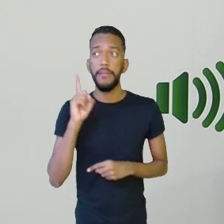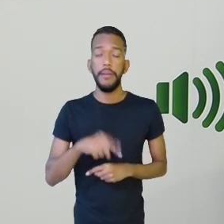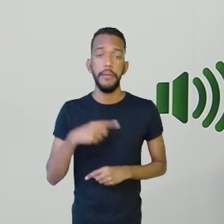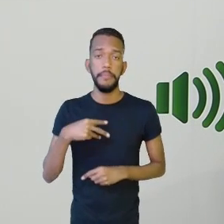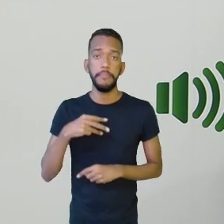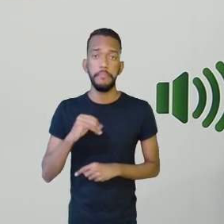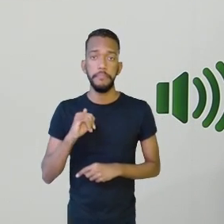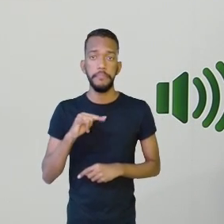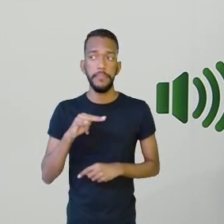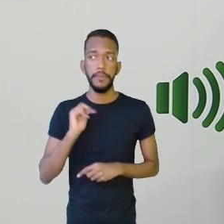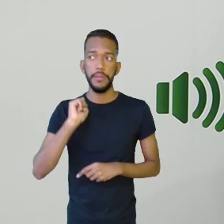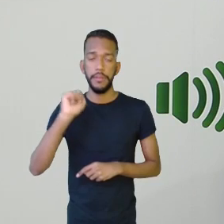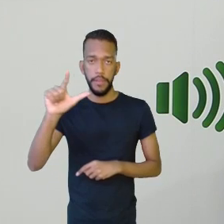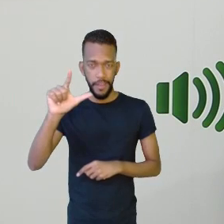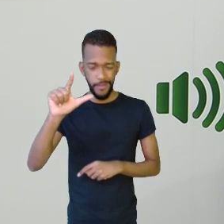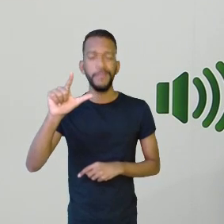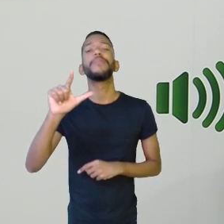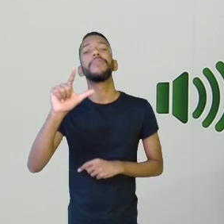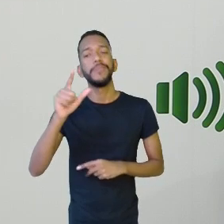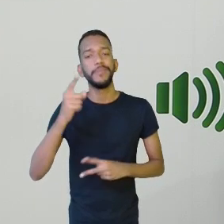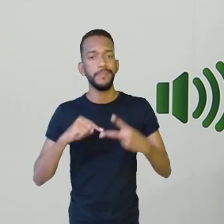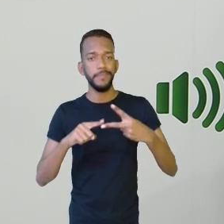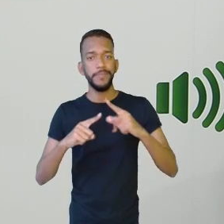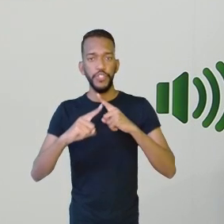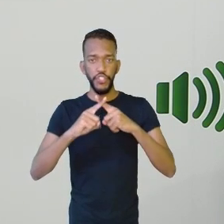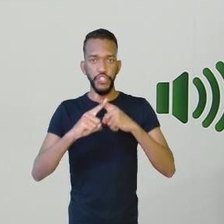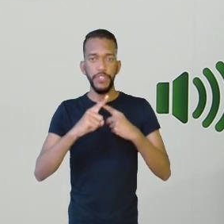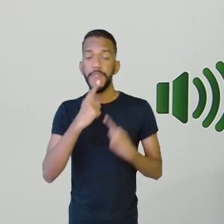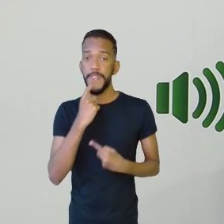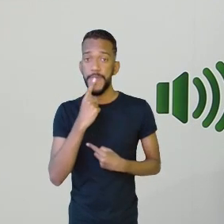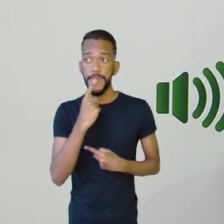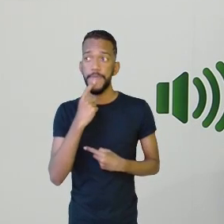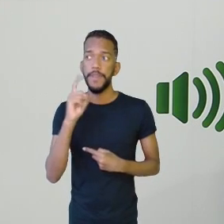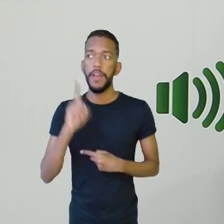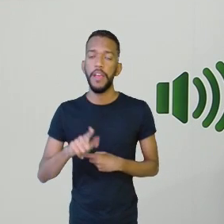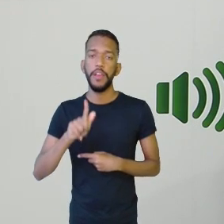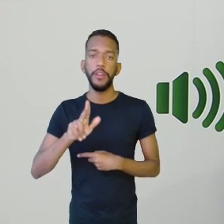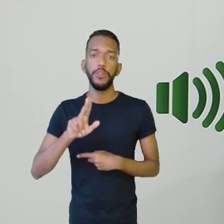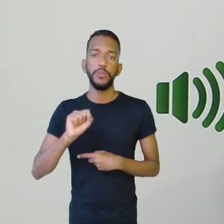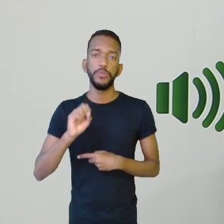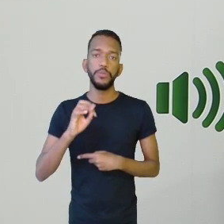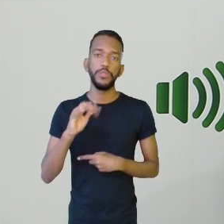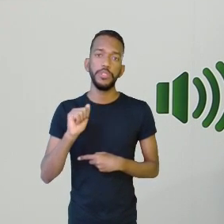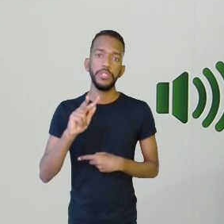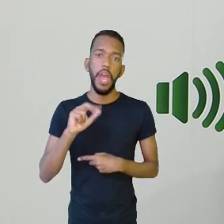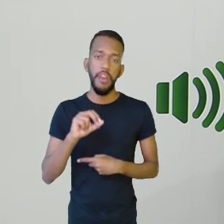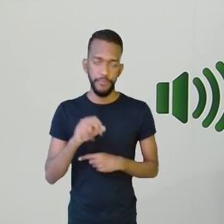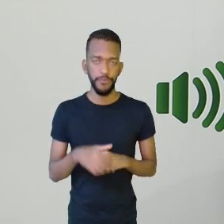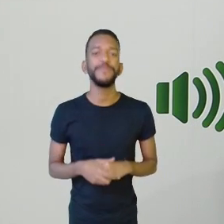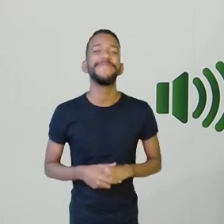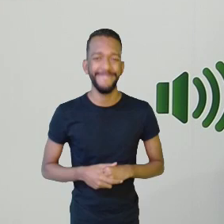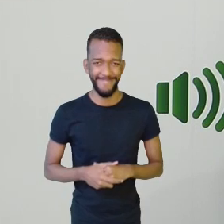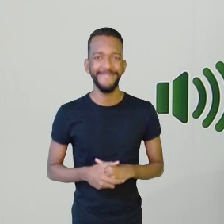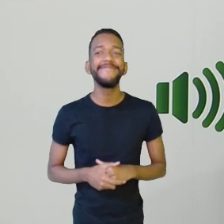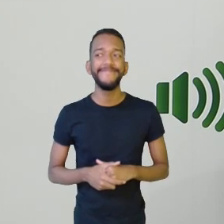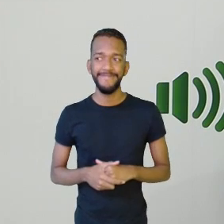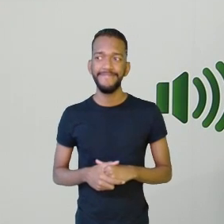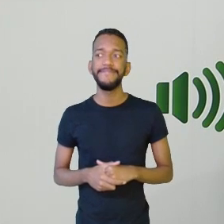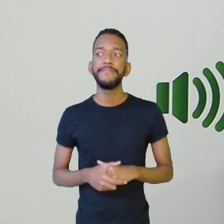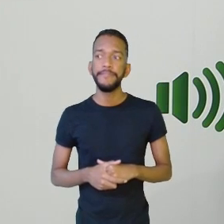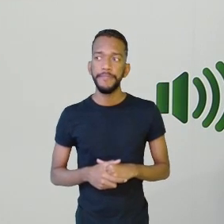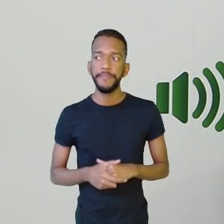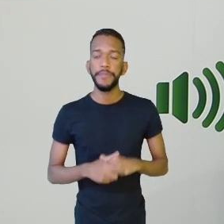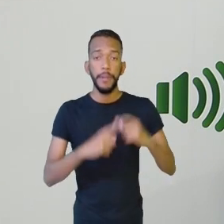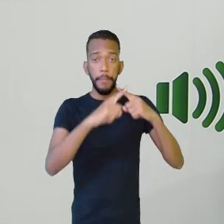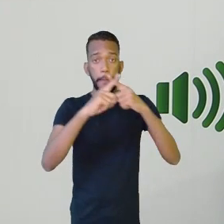de Miguel, olha as partes de Miguel. E o xizinho vermelho são as partes de Gustavo. Ele